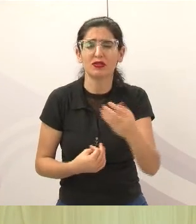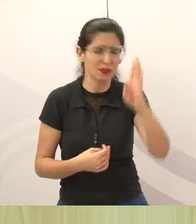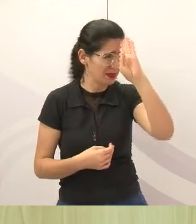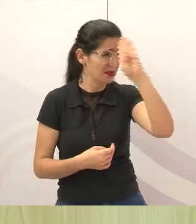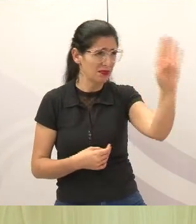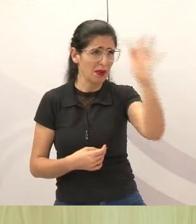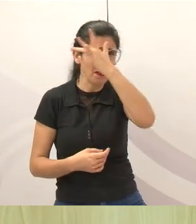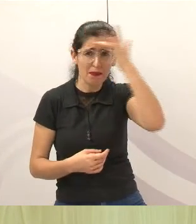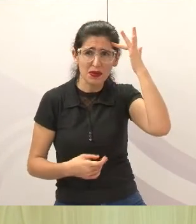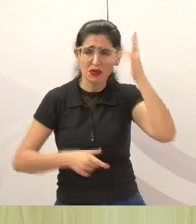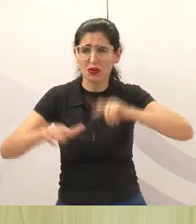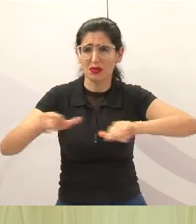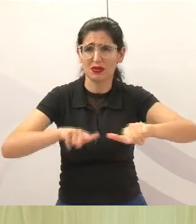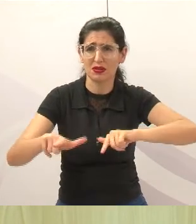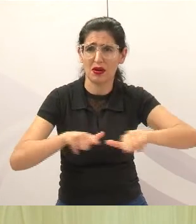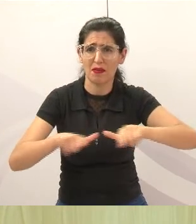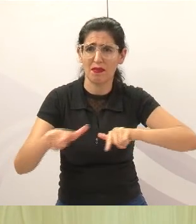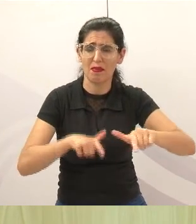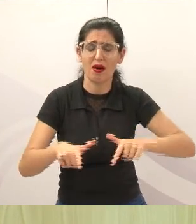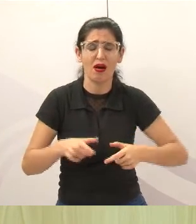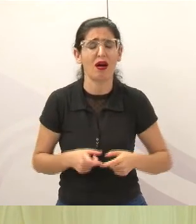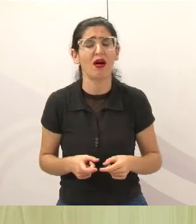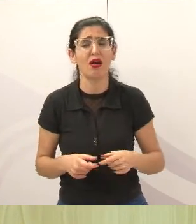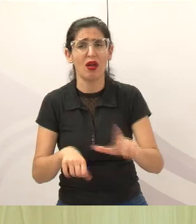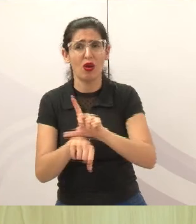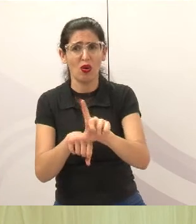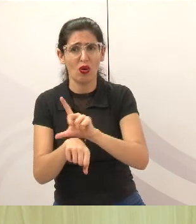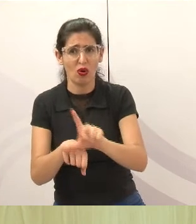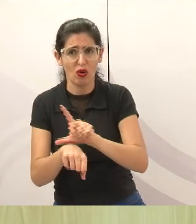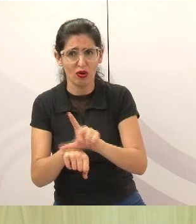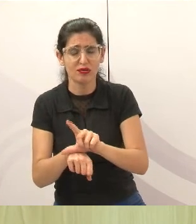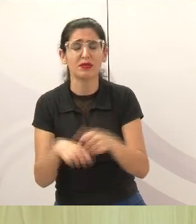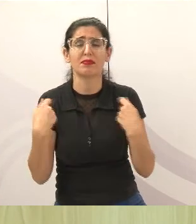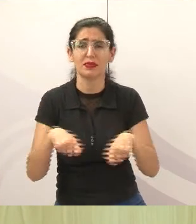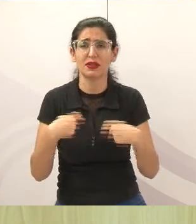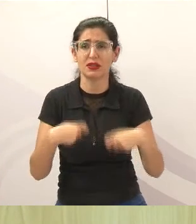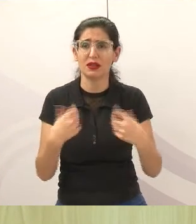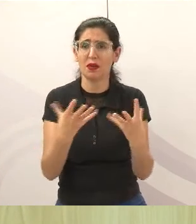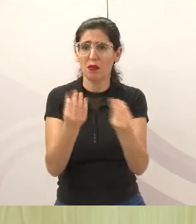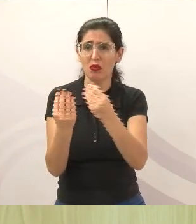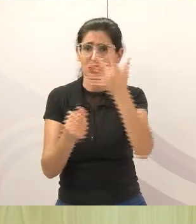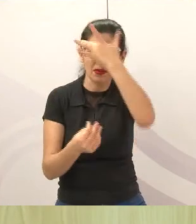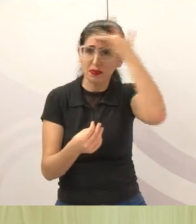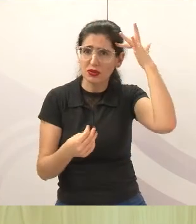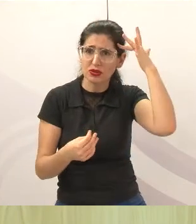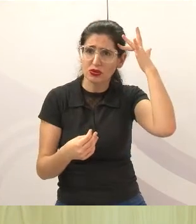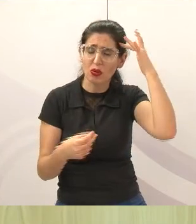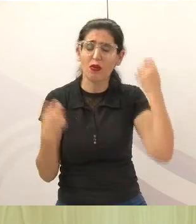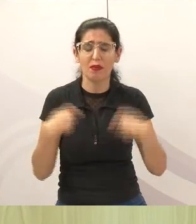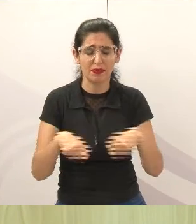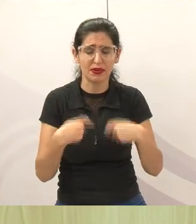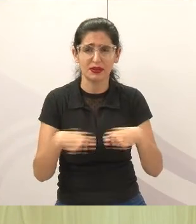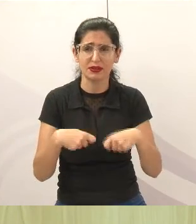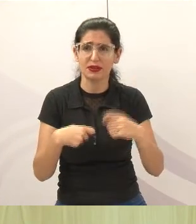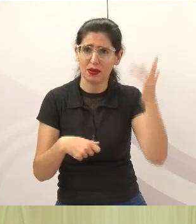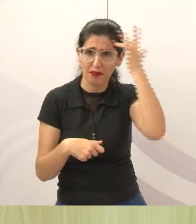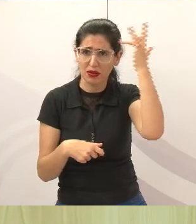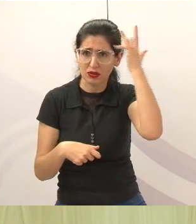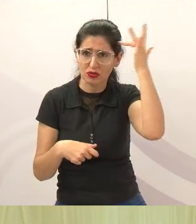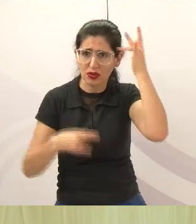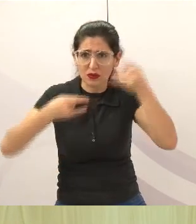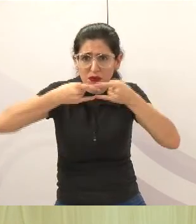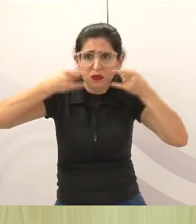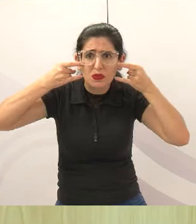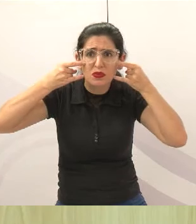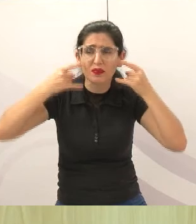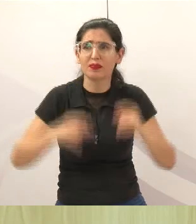no comércio, é que as pessoas realmente precisam se conscientizar, não estão usando máscara, né? Quem já tomou uma